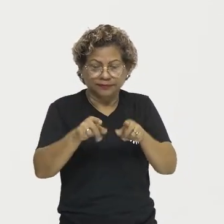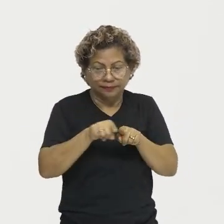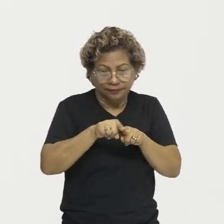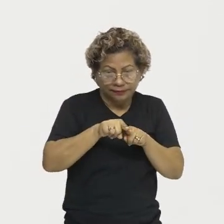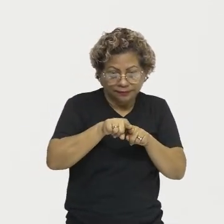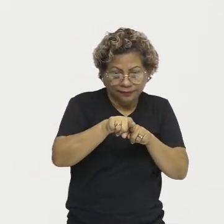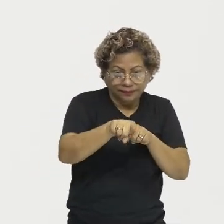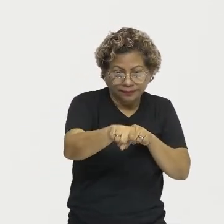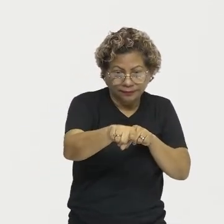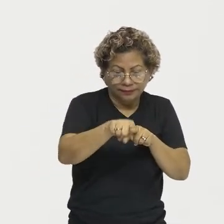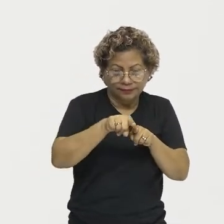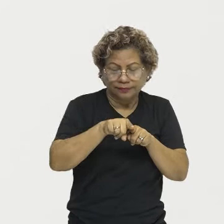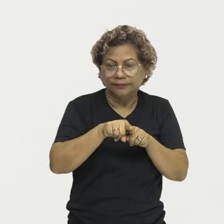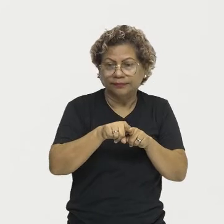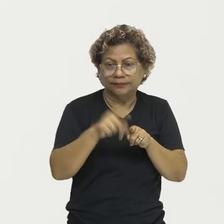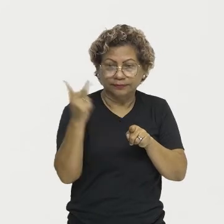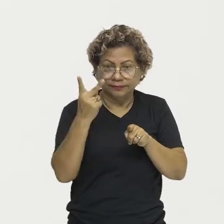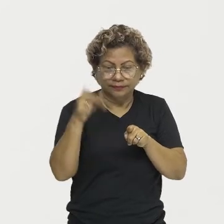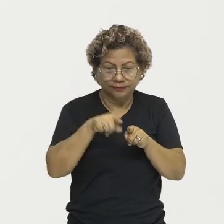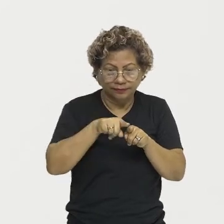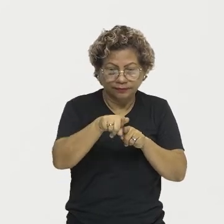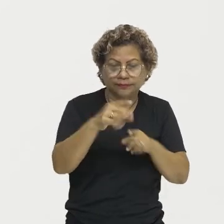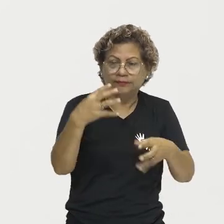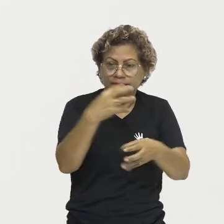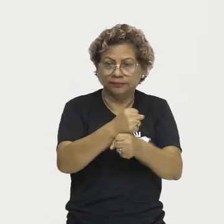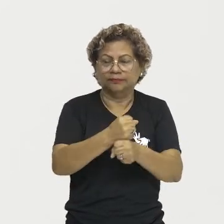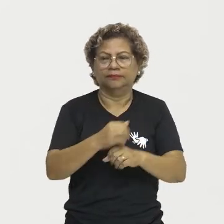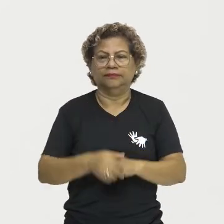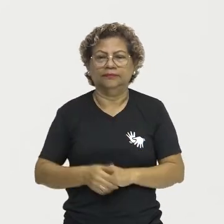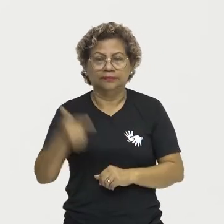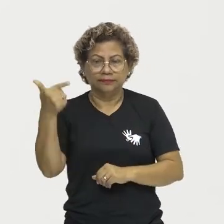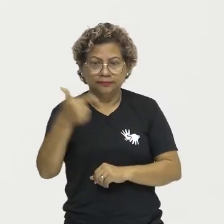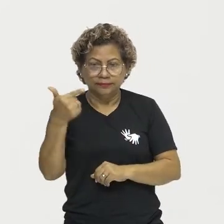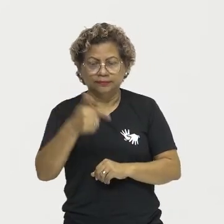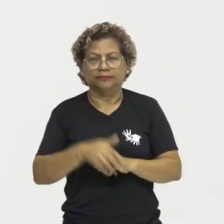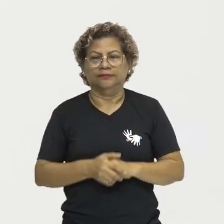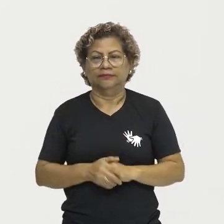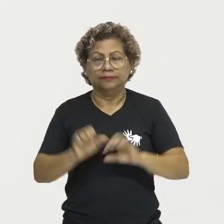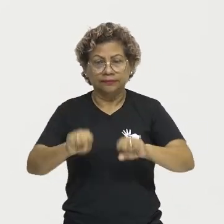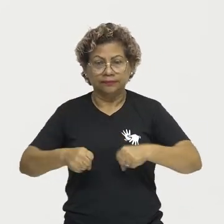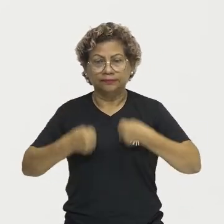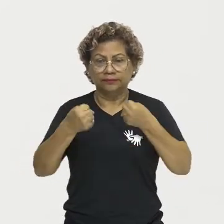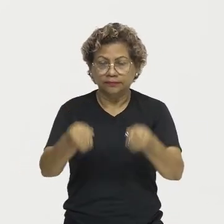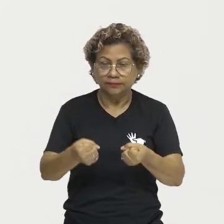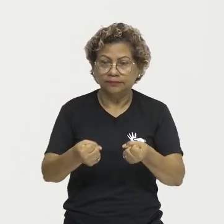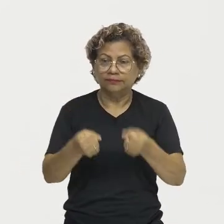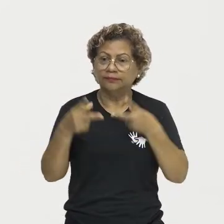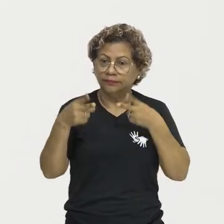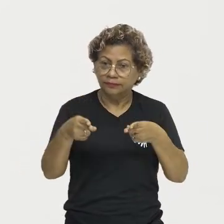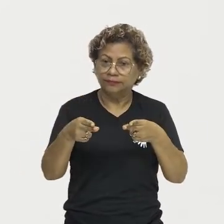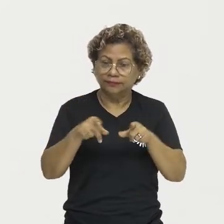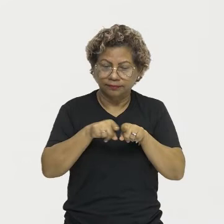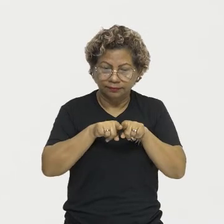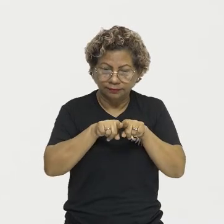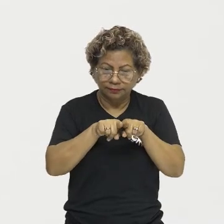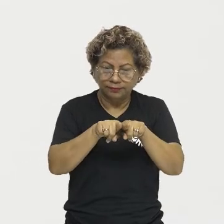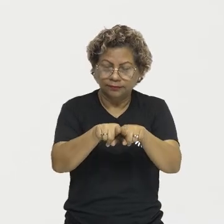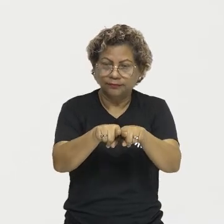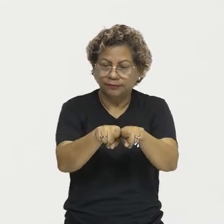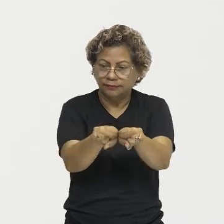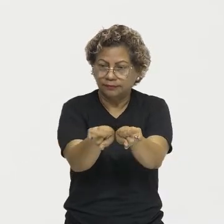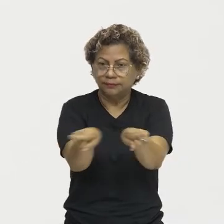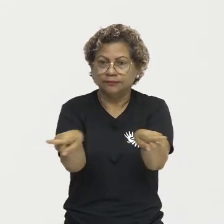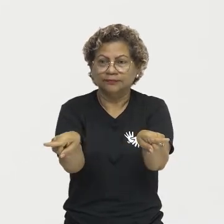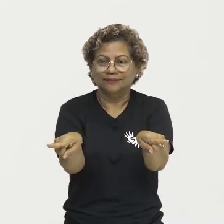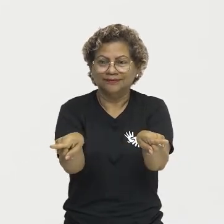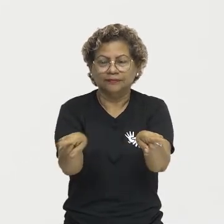duas forças, a soma algébrica. Segundo caso, quando as forças têm mesma direção, mas elas têm sentidos